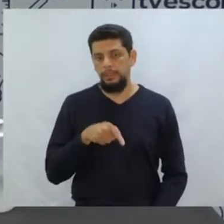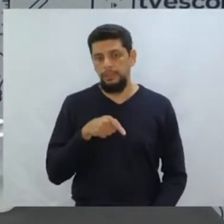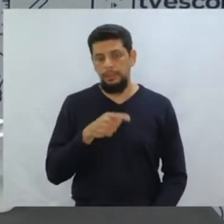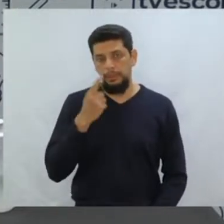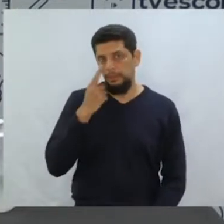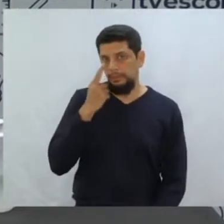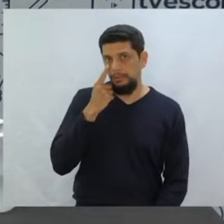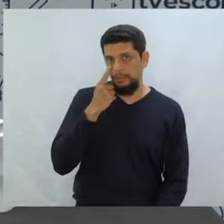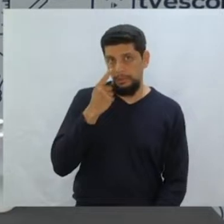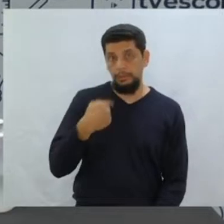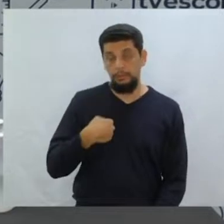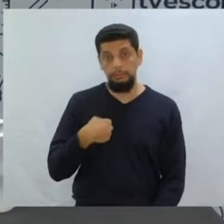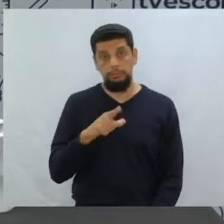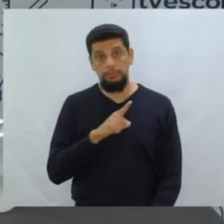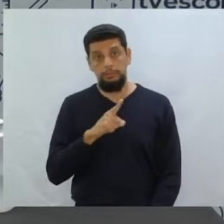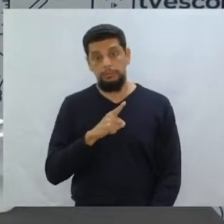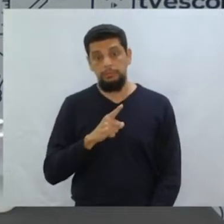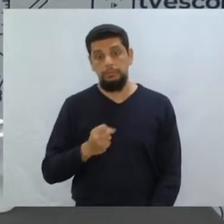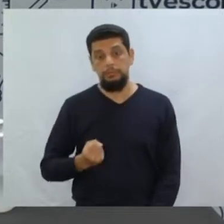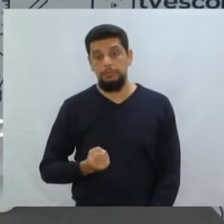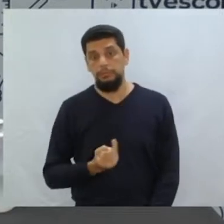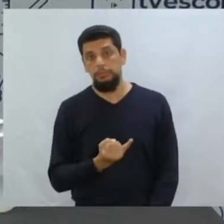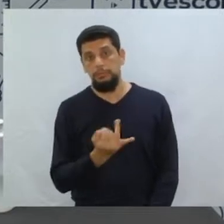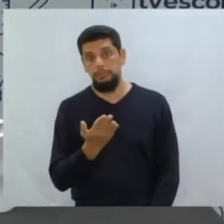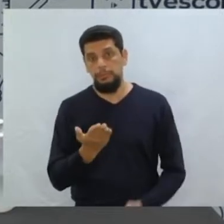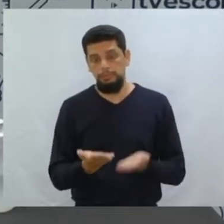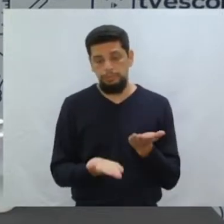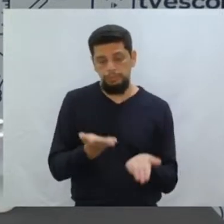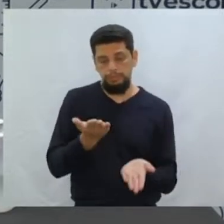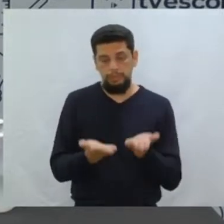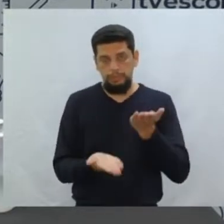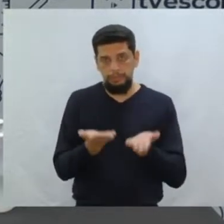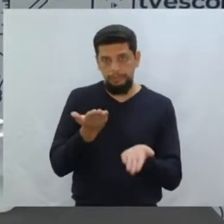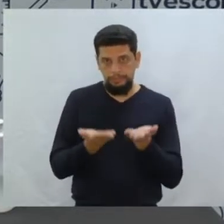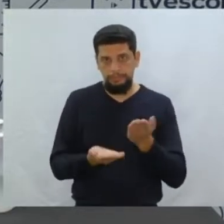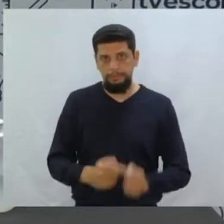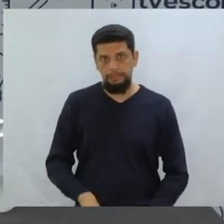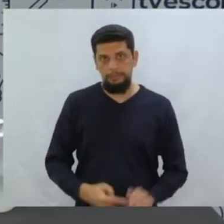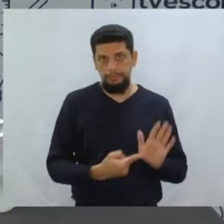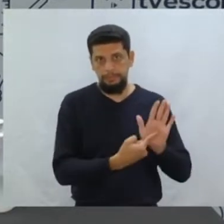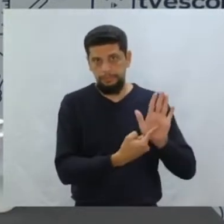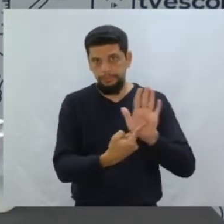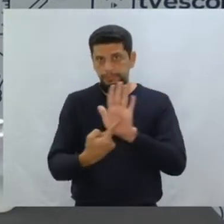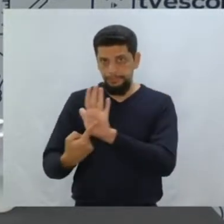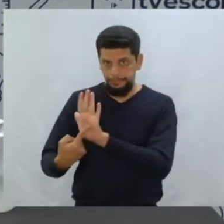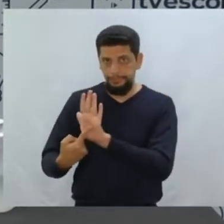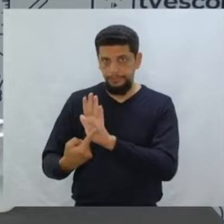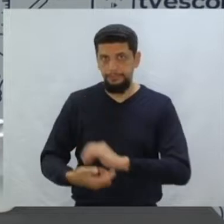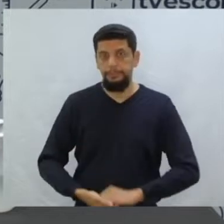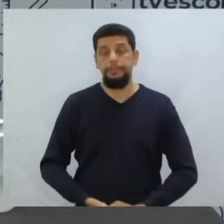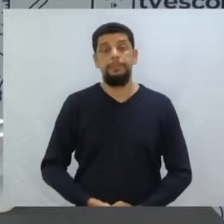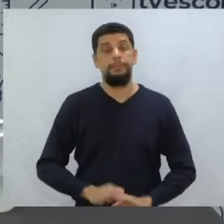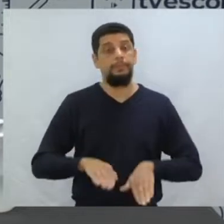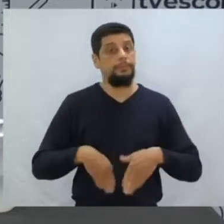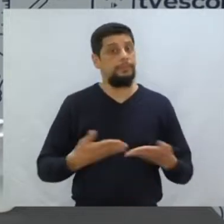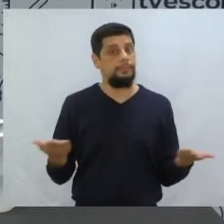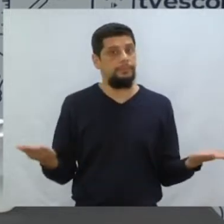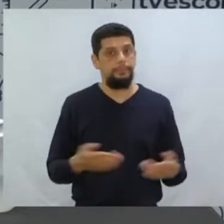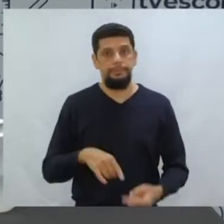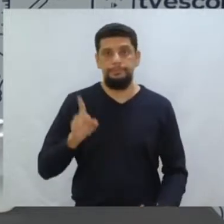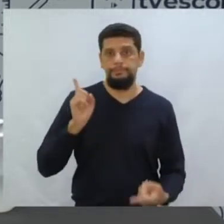E aqui, olha só. Eu tenho algumas balanças, né? Para mostrar para